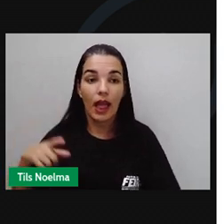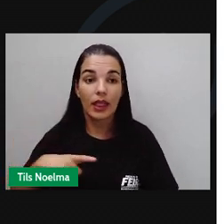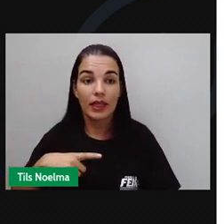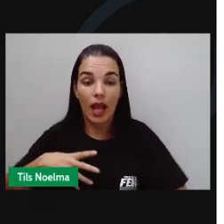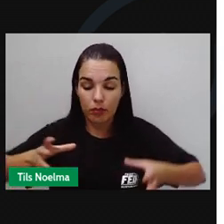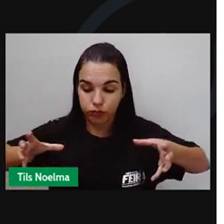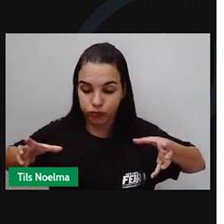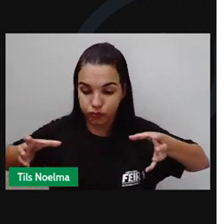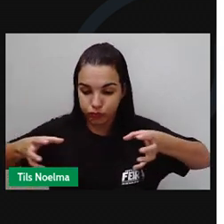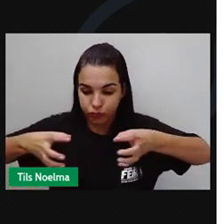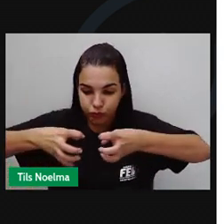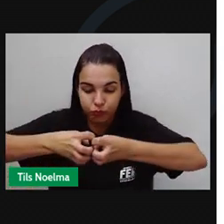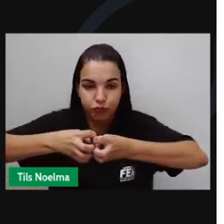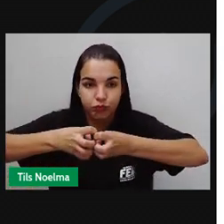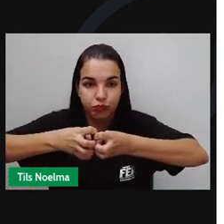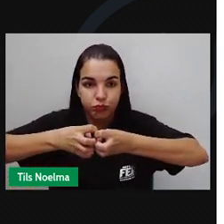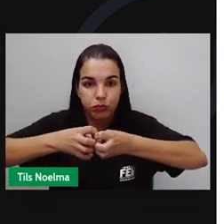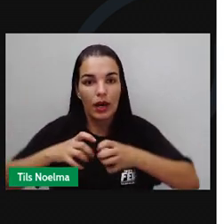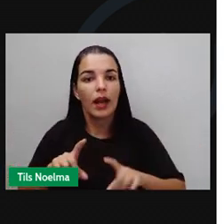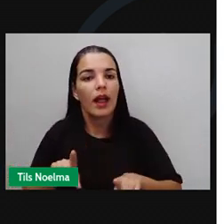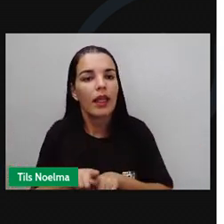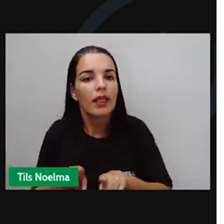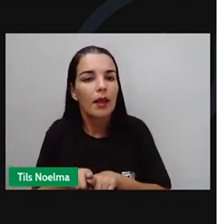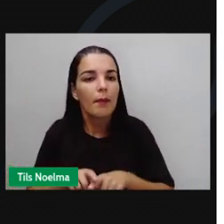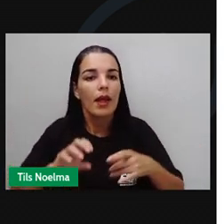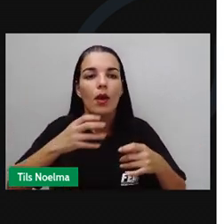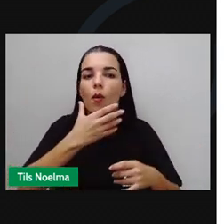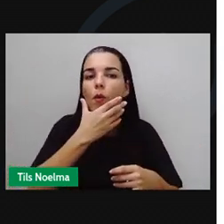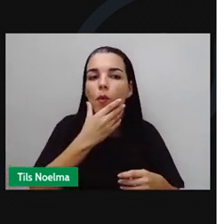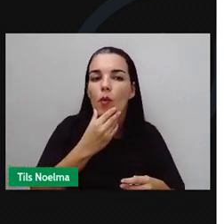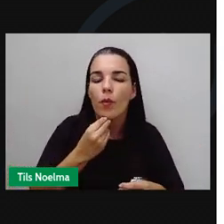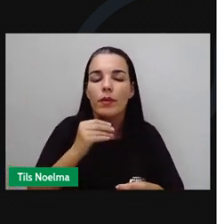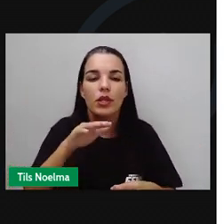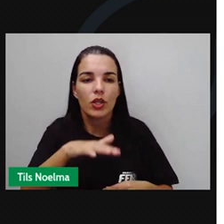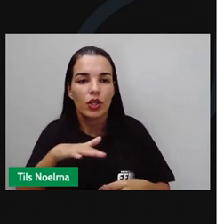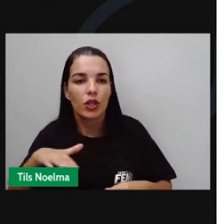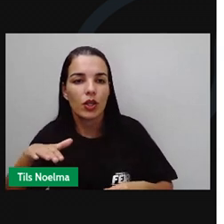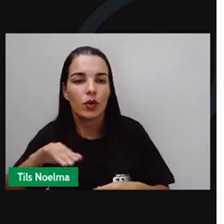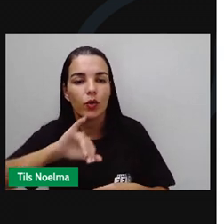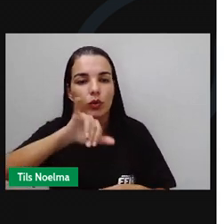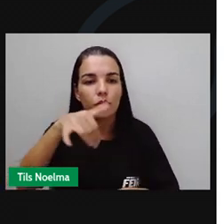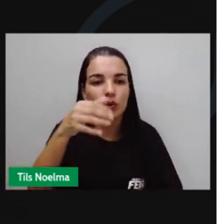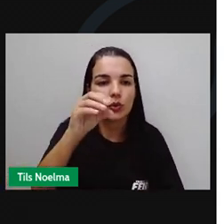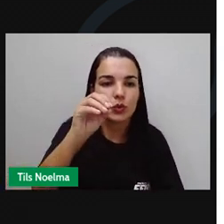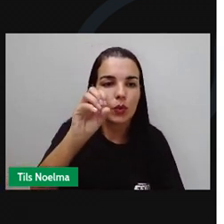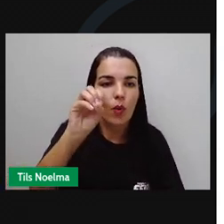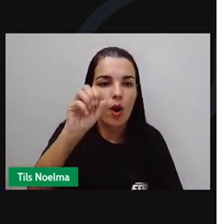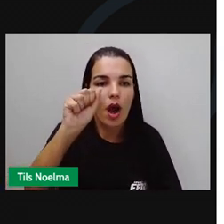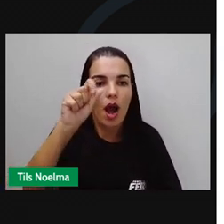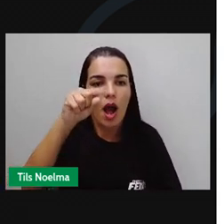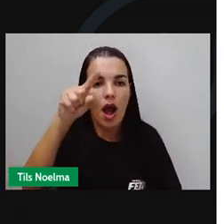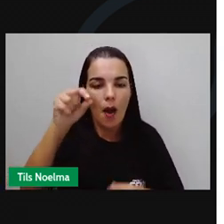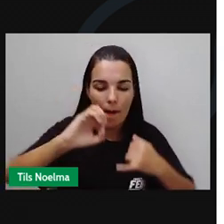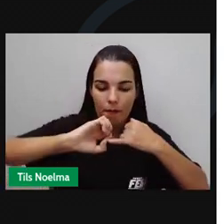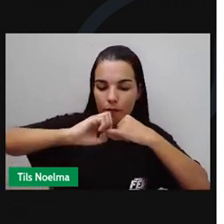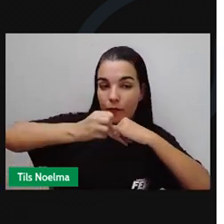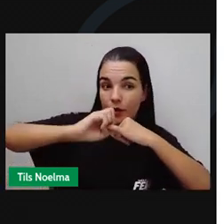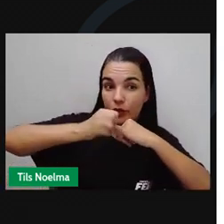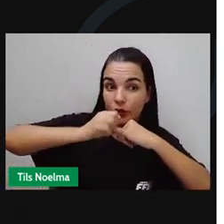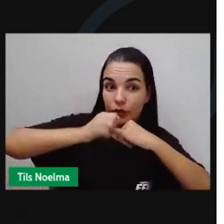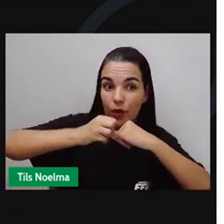mágicos. E em João e o Pé de Feijão, os feijões que crescem atravessando as